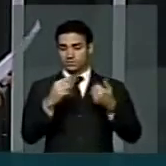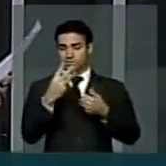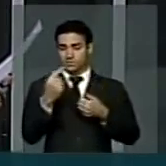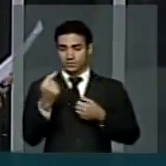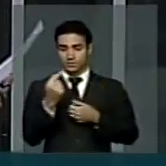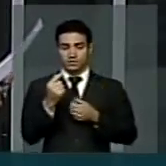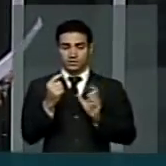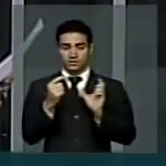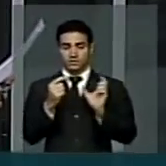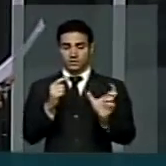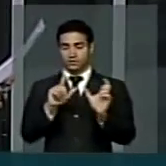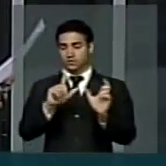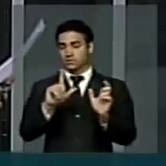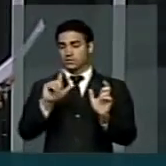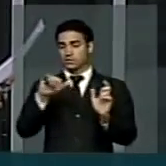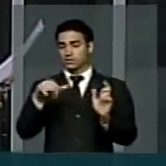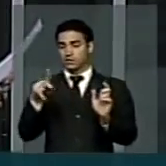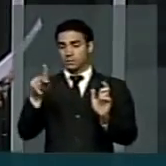expressão limpe,